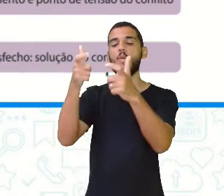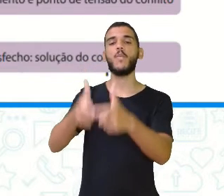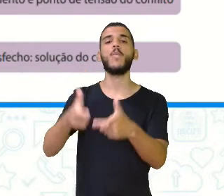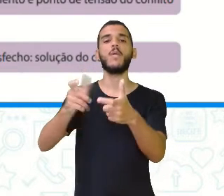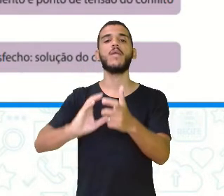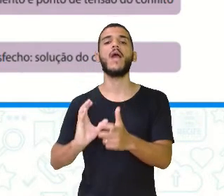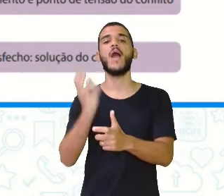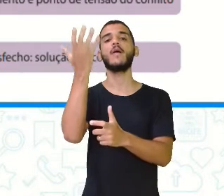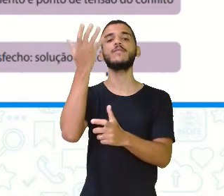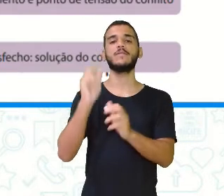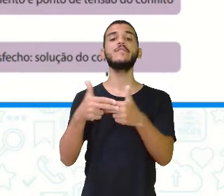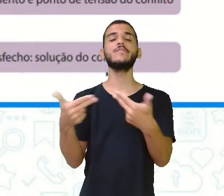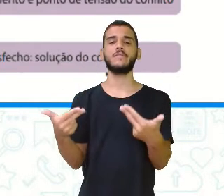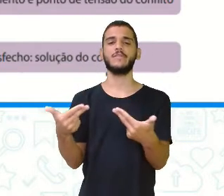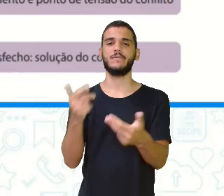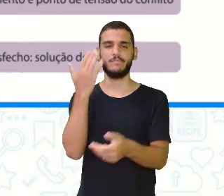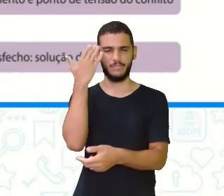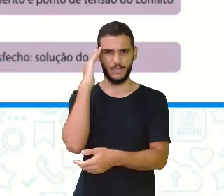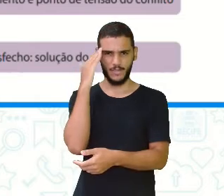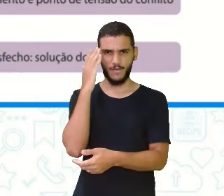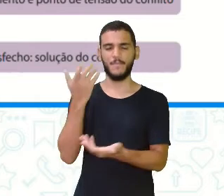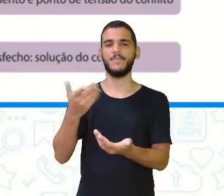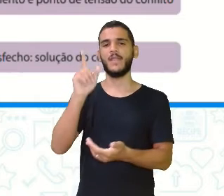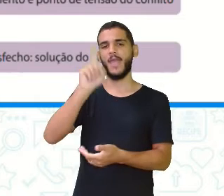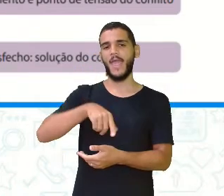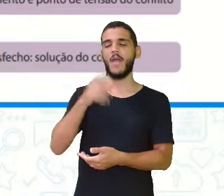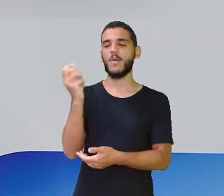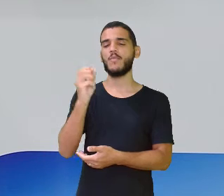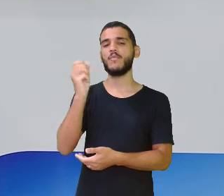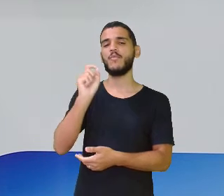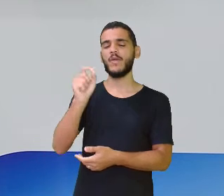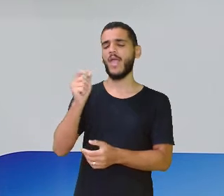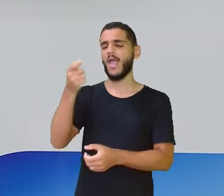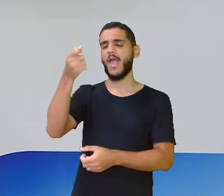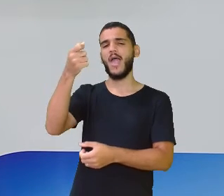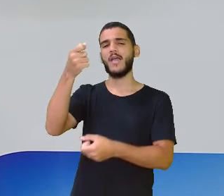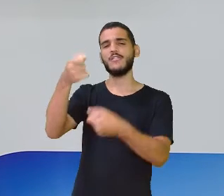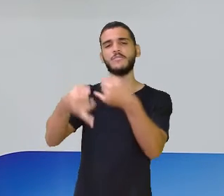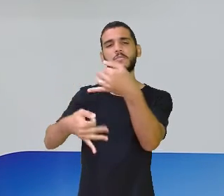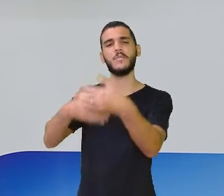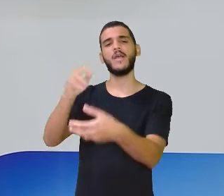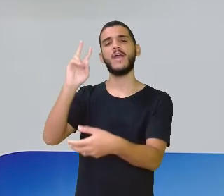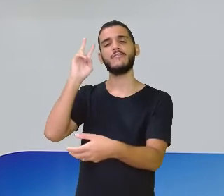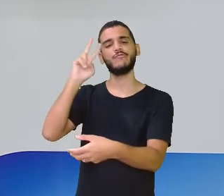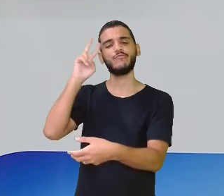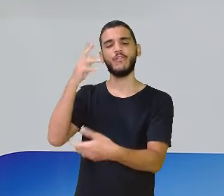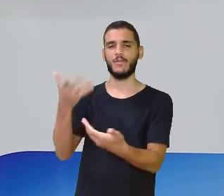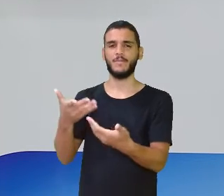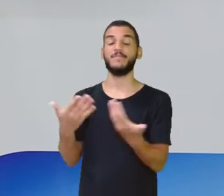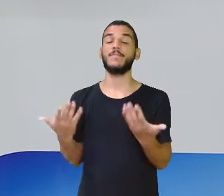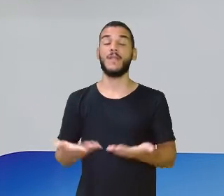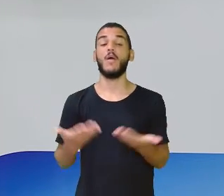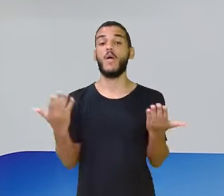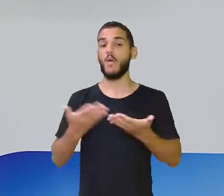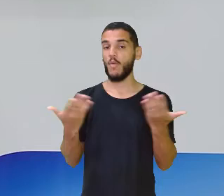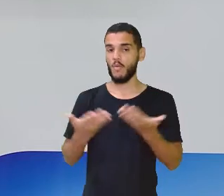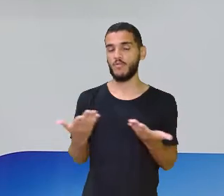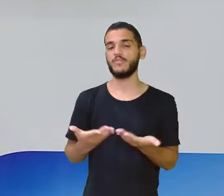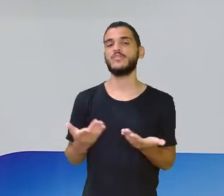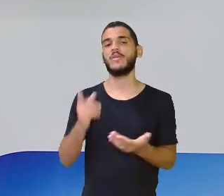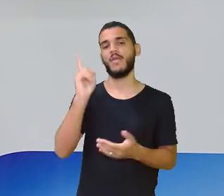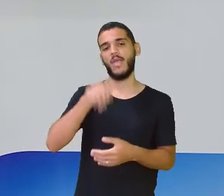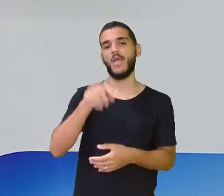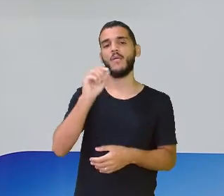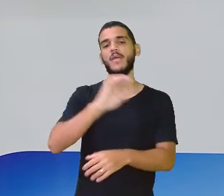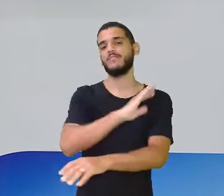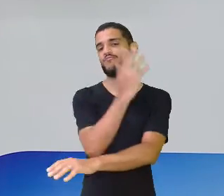amarelo bem clarinho. Espaço é o lugar onde se passa a trama, a história. A história de hoje você vai ver que se passa numa floresta,